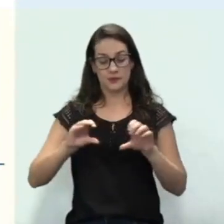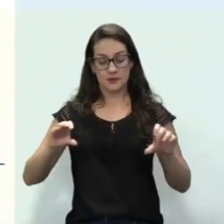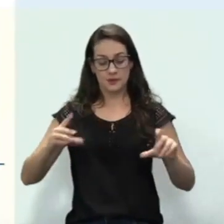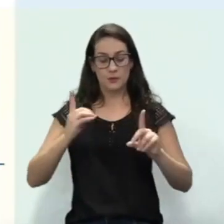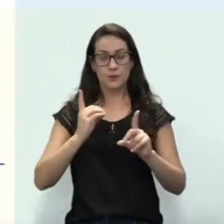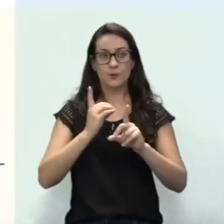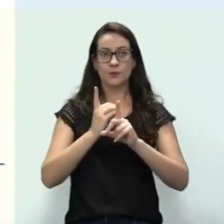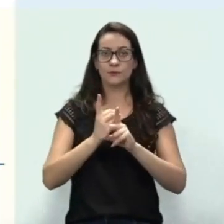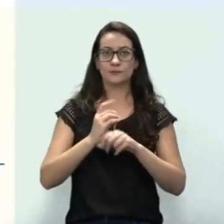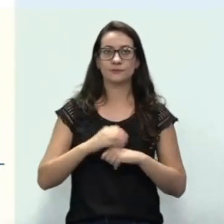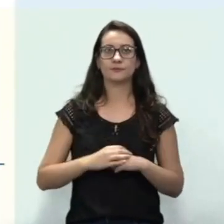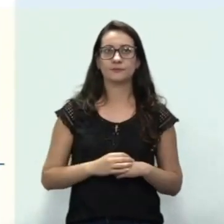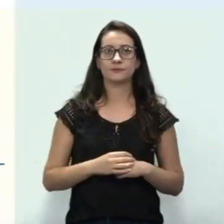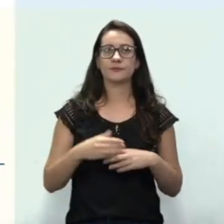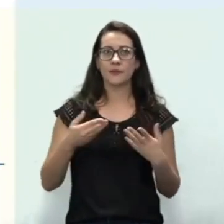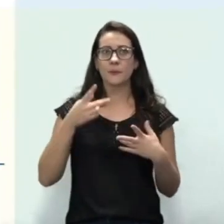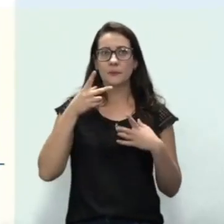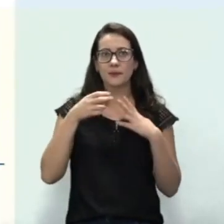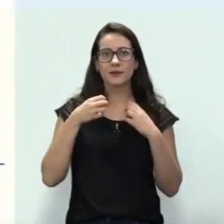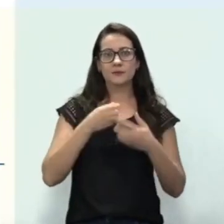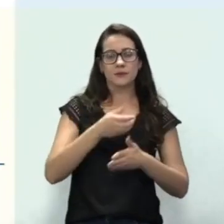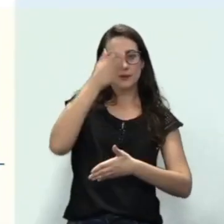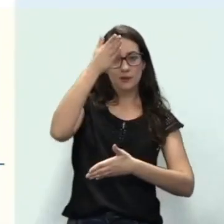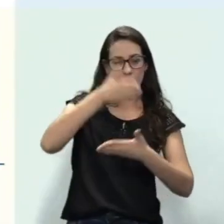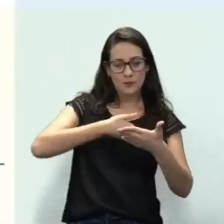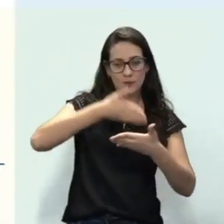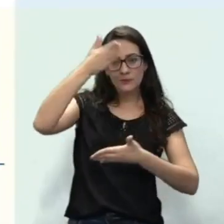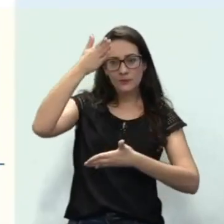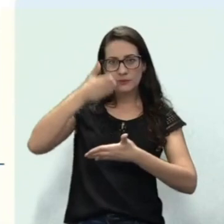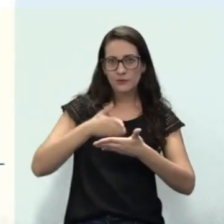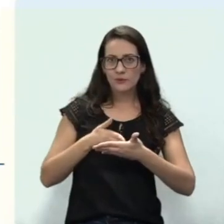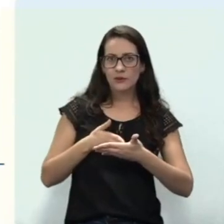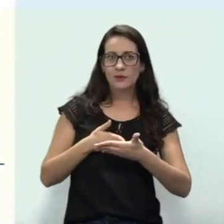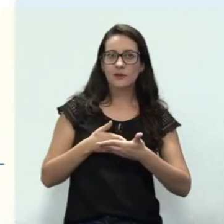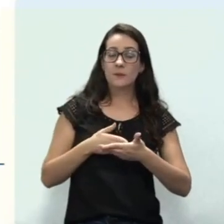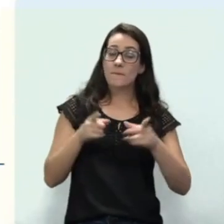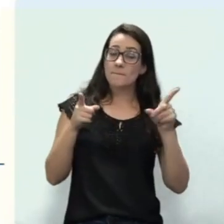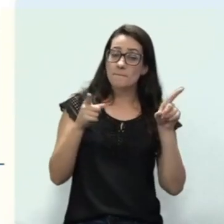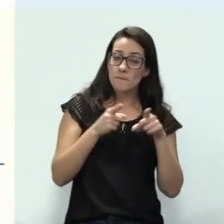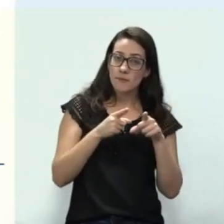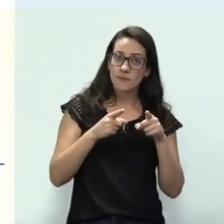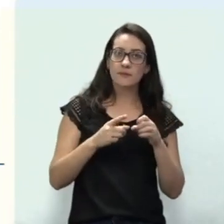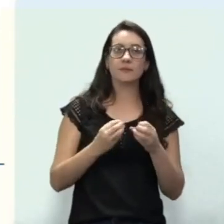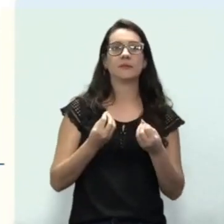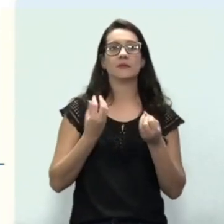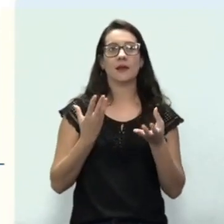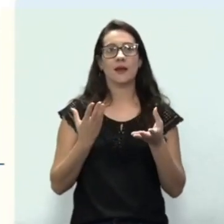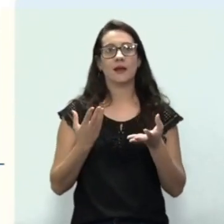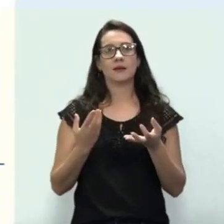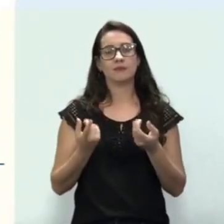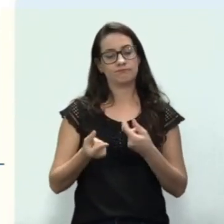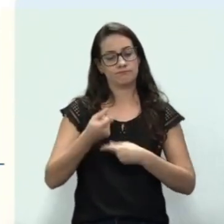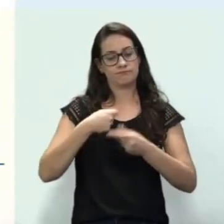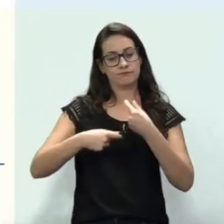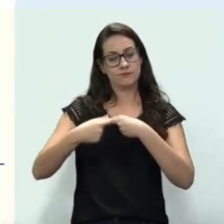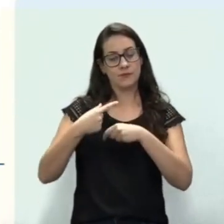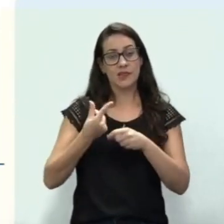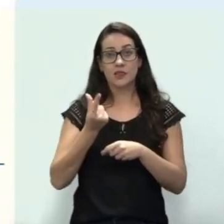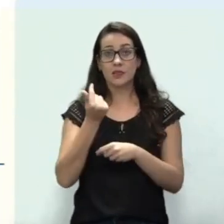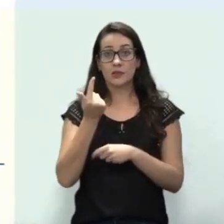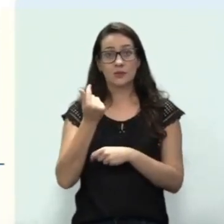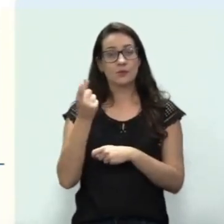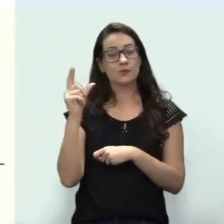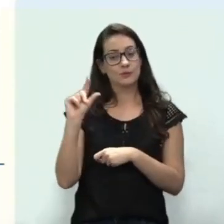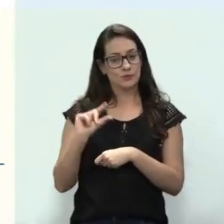isso que a gente faz. A gente corta, tá vendo, as armaduras um pouco menor para gerar uma economia na nossa obra.